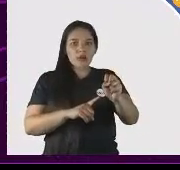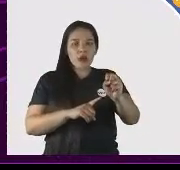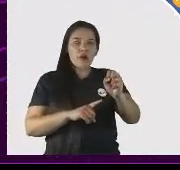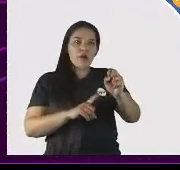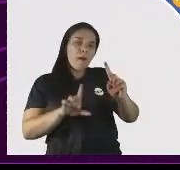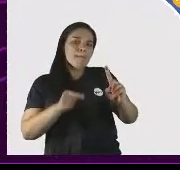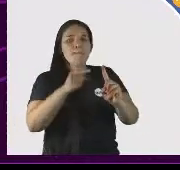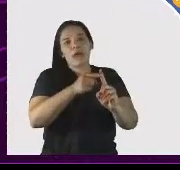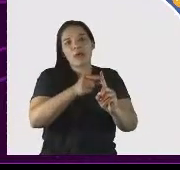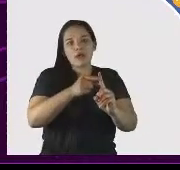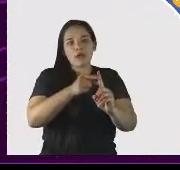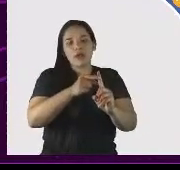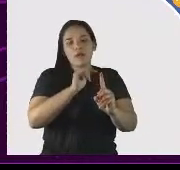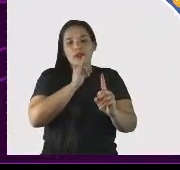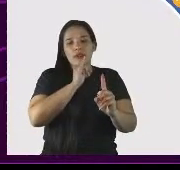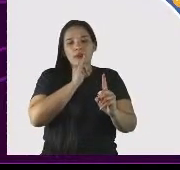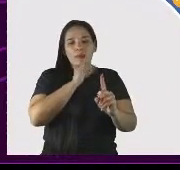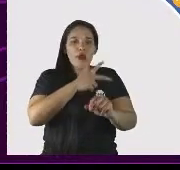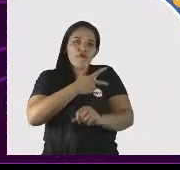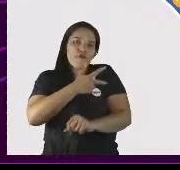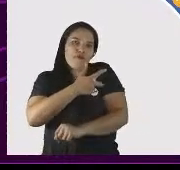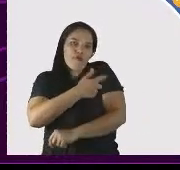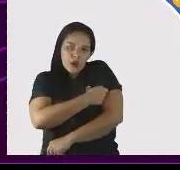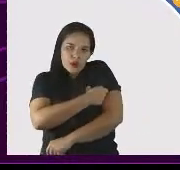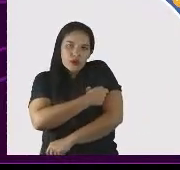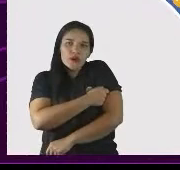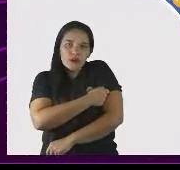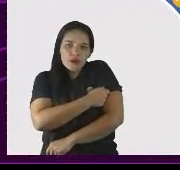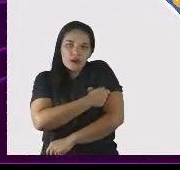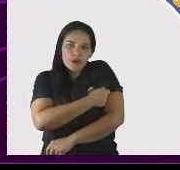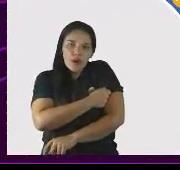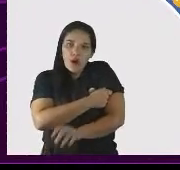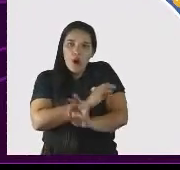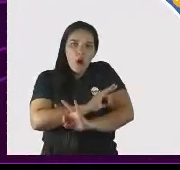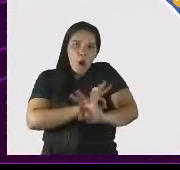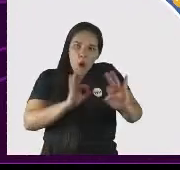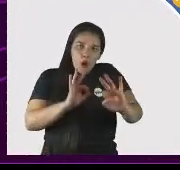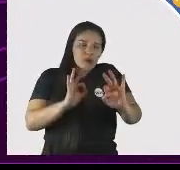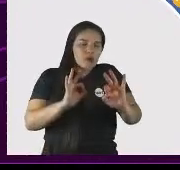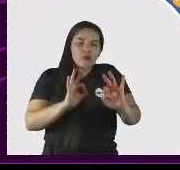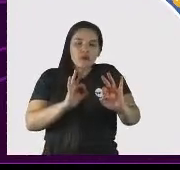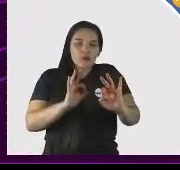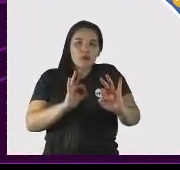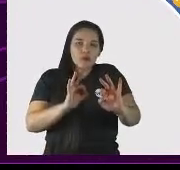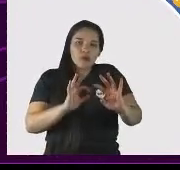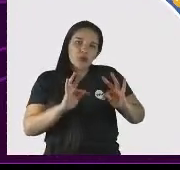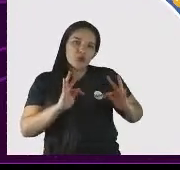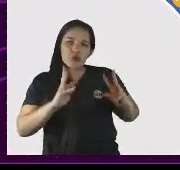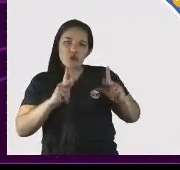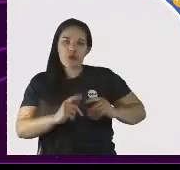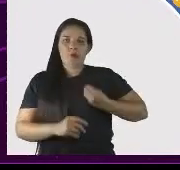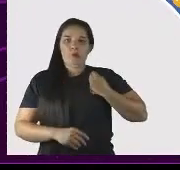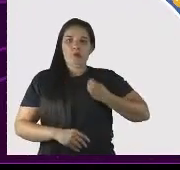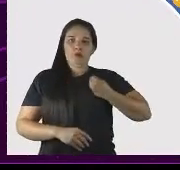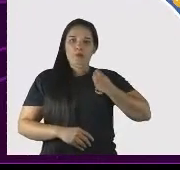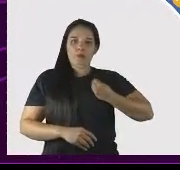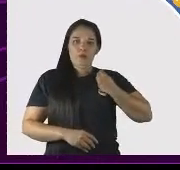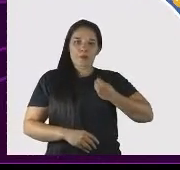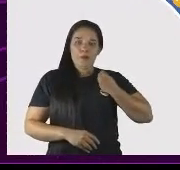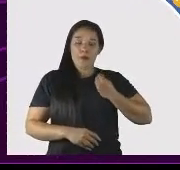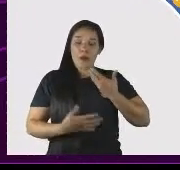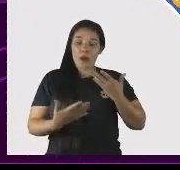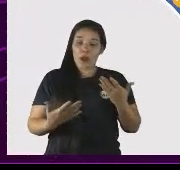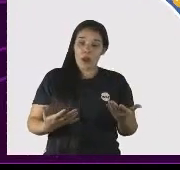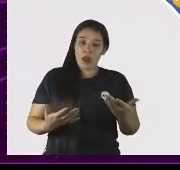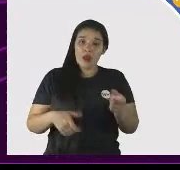vista do de vacinação acho que isso foi muito positivo para todo mundo que tá aqui para o nosso nossa